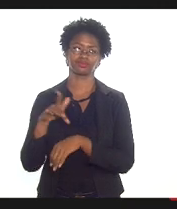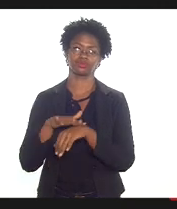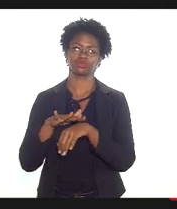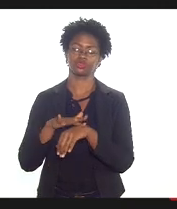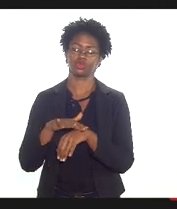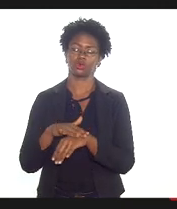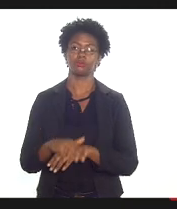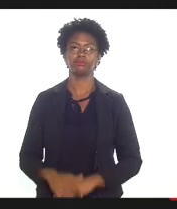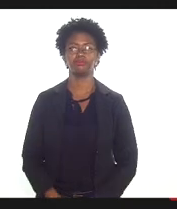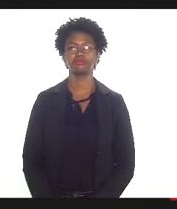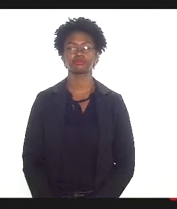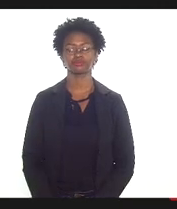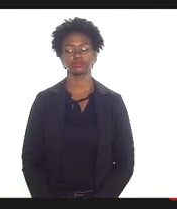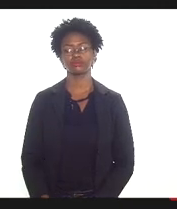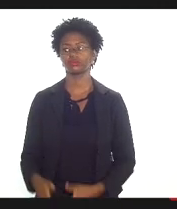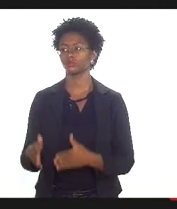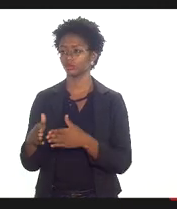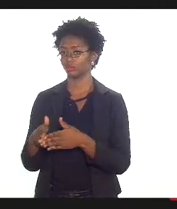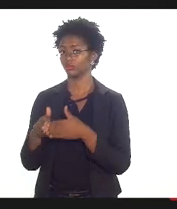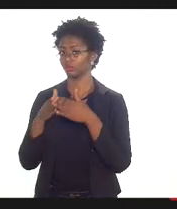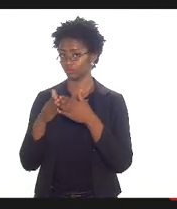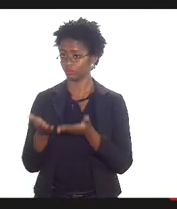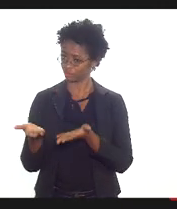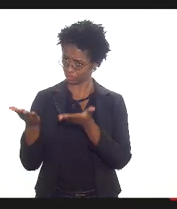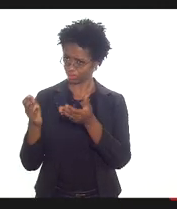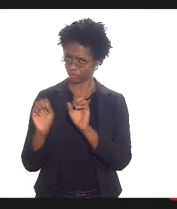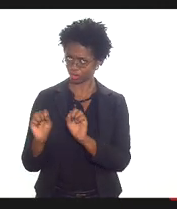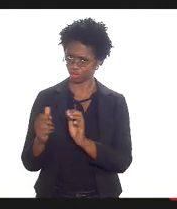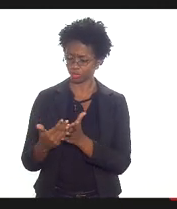adoentado. Por favor, doutor Flávio.